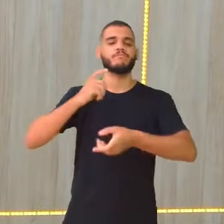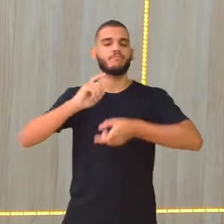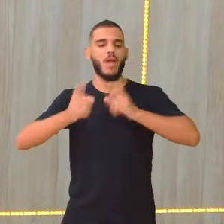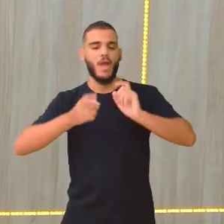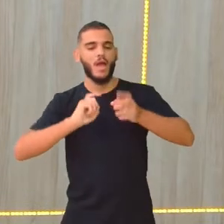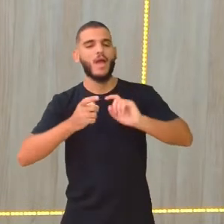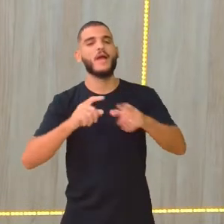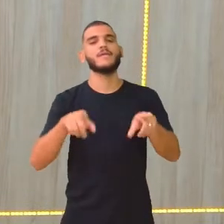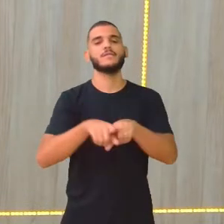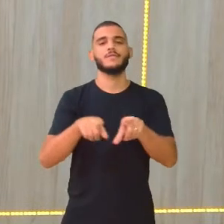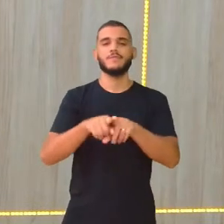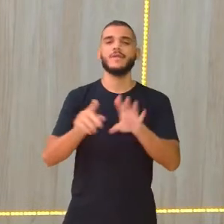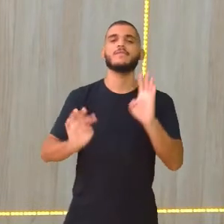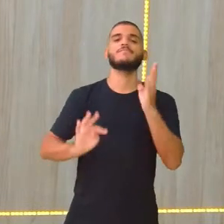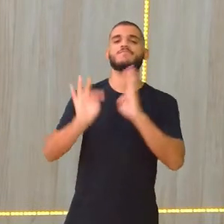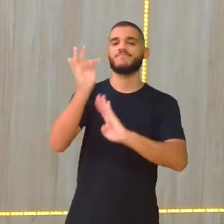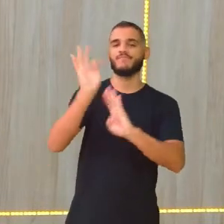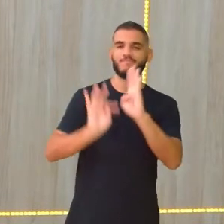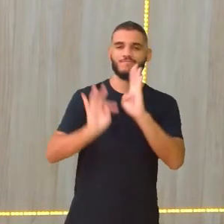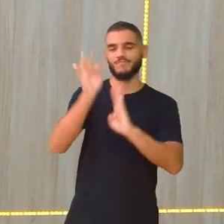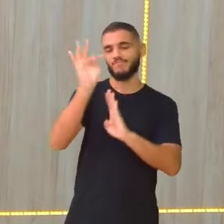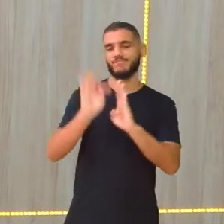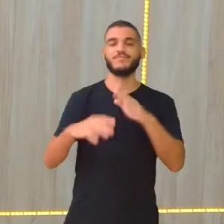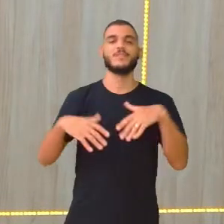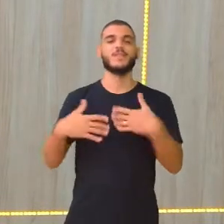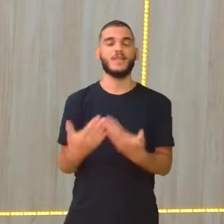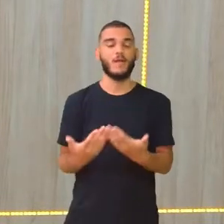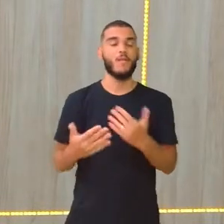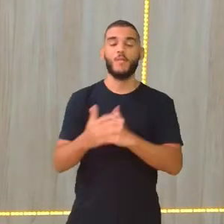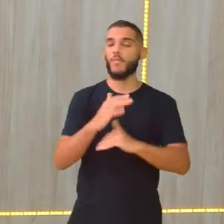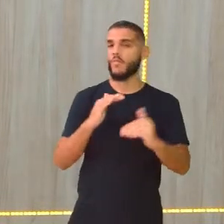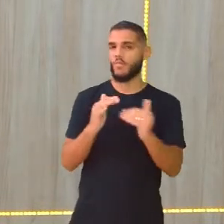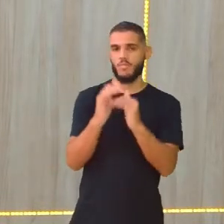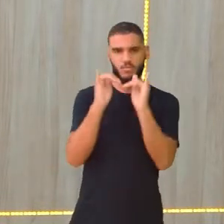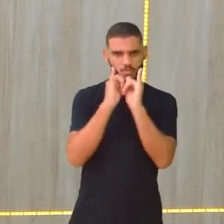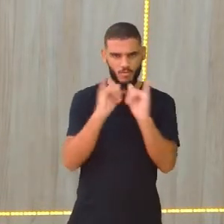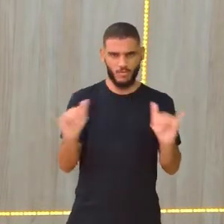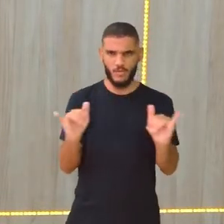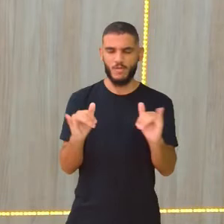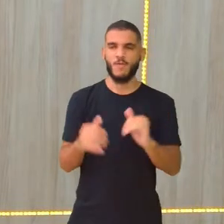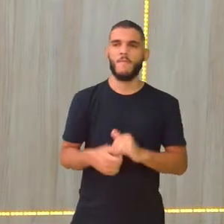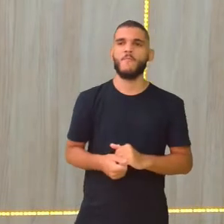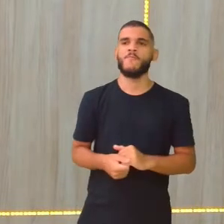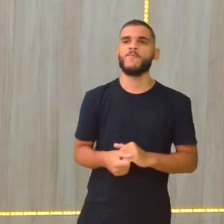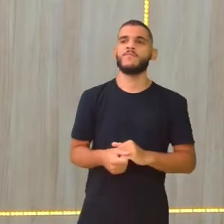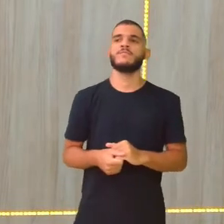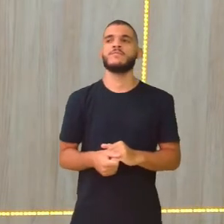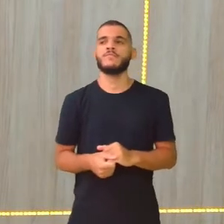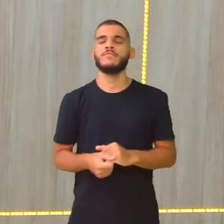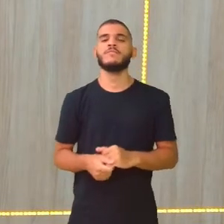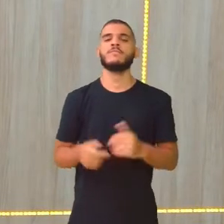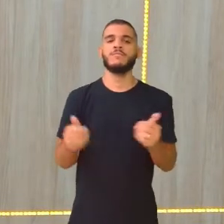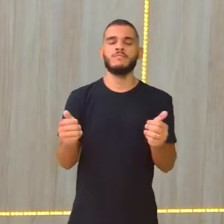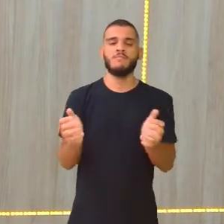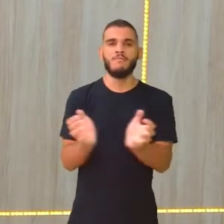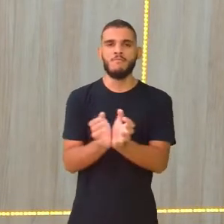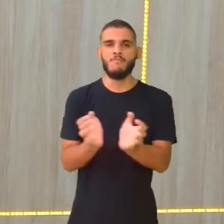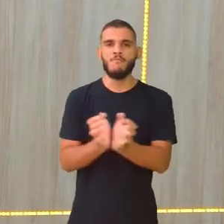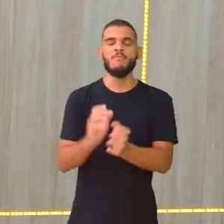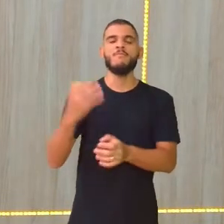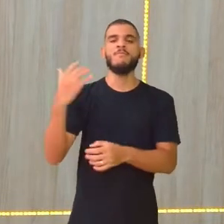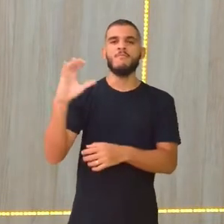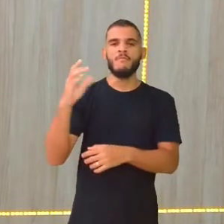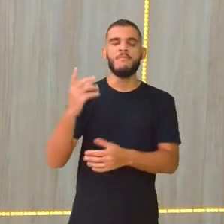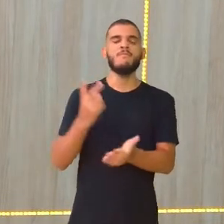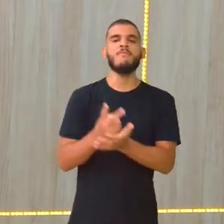aí da biotecnologia. Mas, além de todos esses avisos, a nossa turma aqui de ciência está sempre integrado